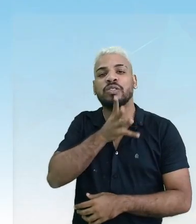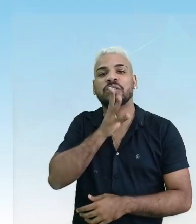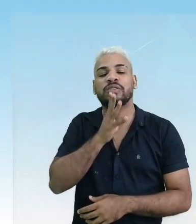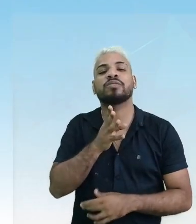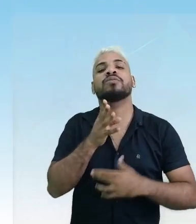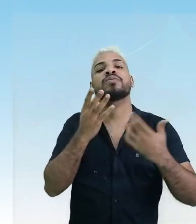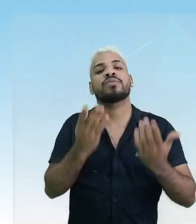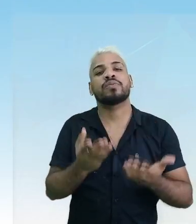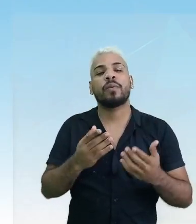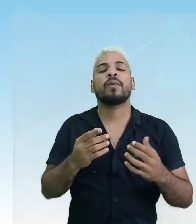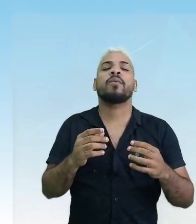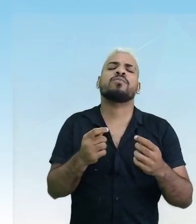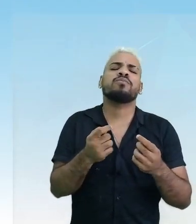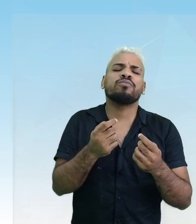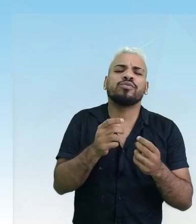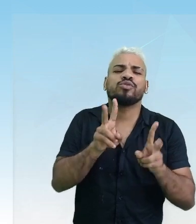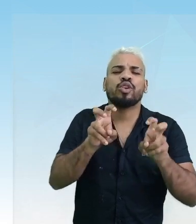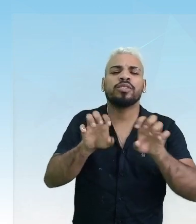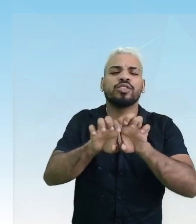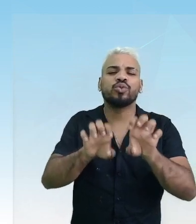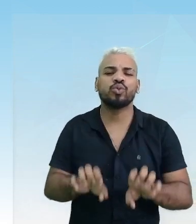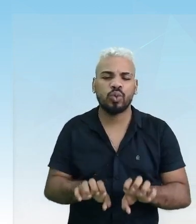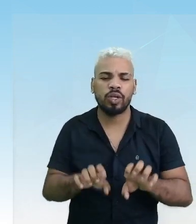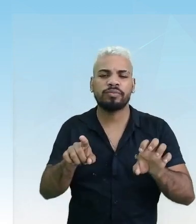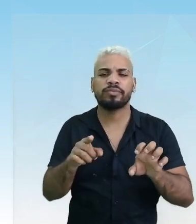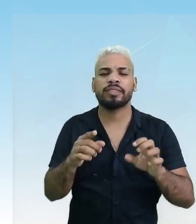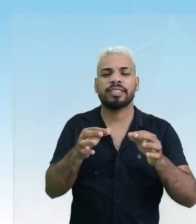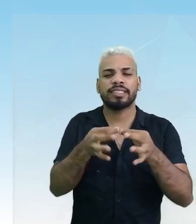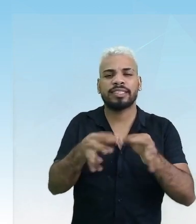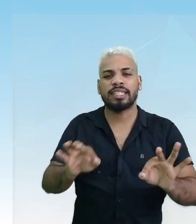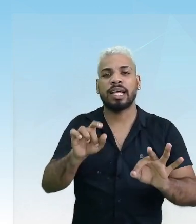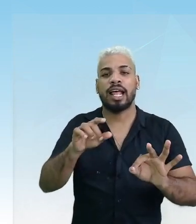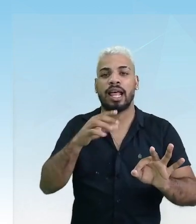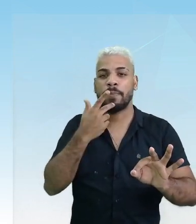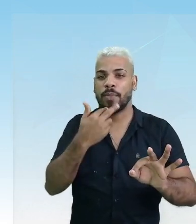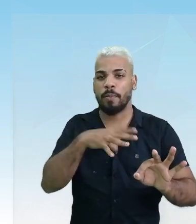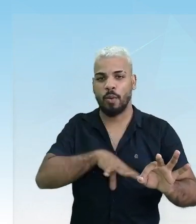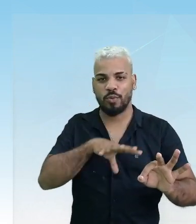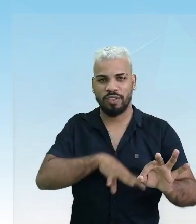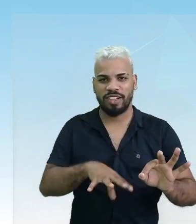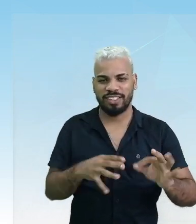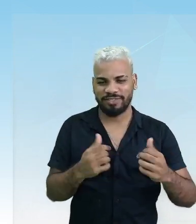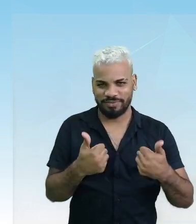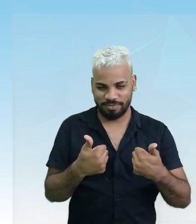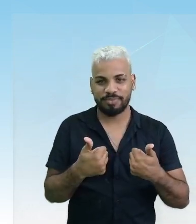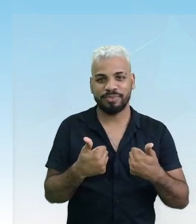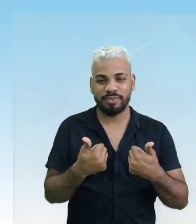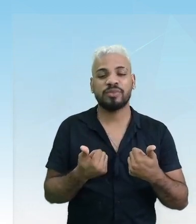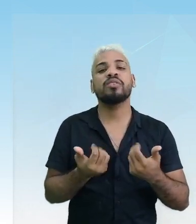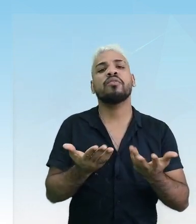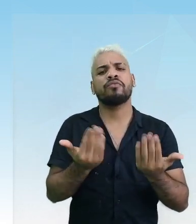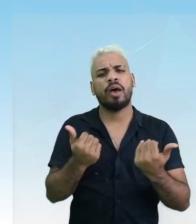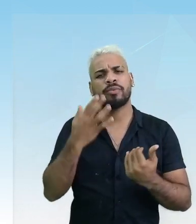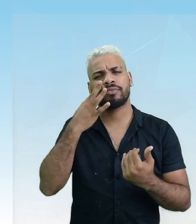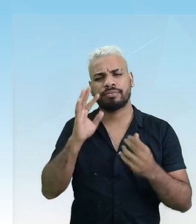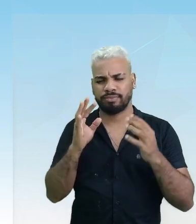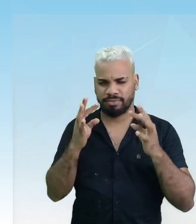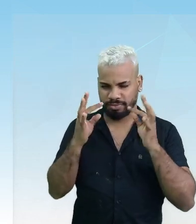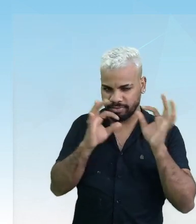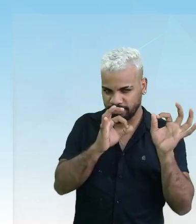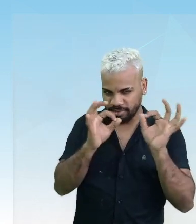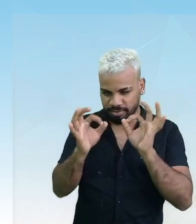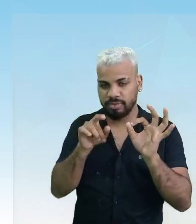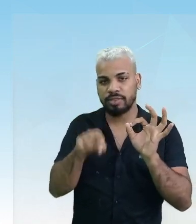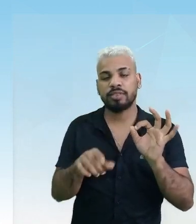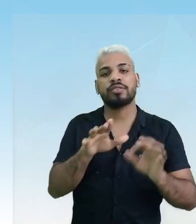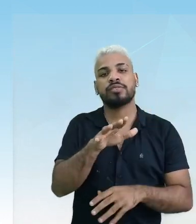sobre a estrutura sintática da língua portuguesa. É isso aí, vamos adentrar no